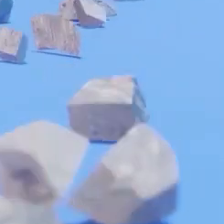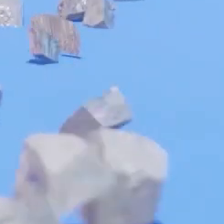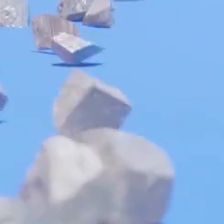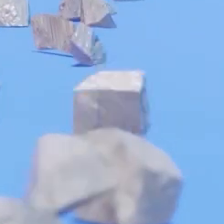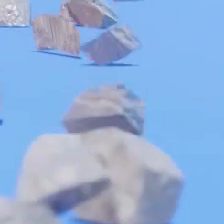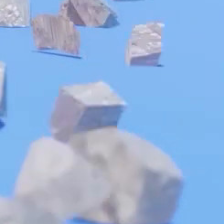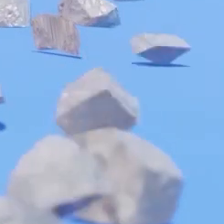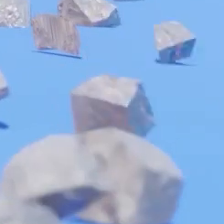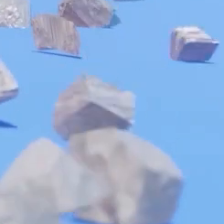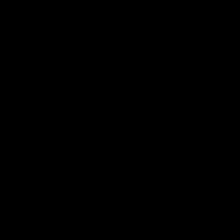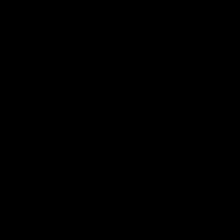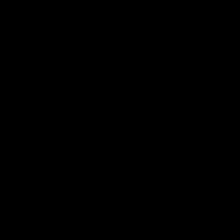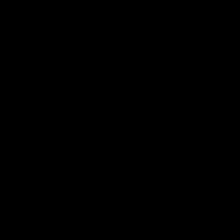E aí